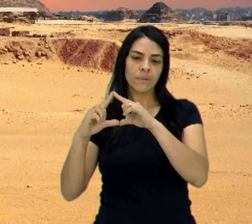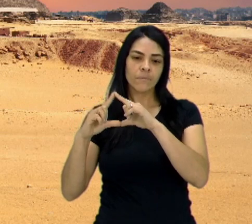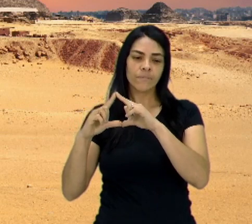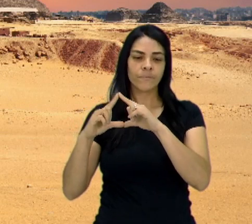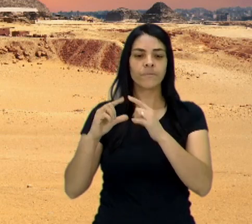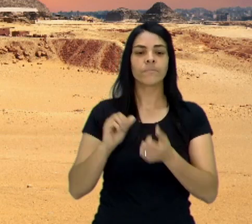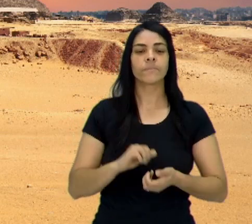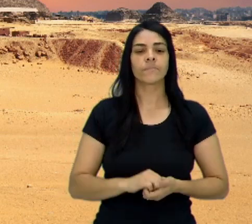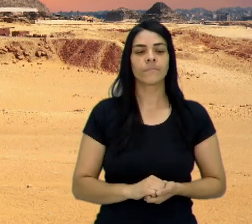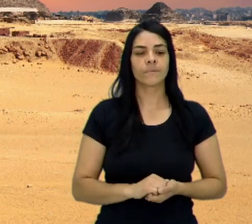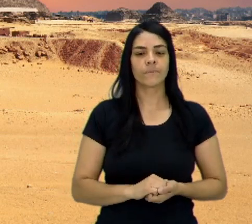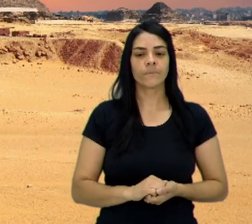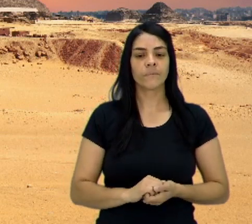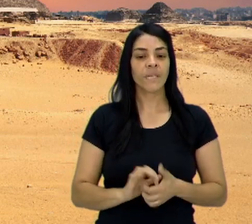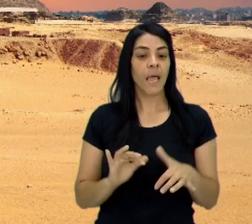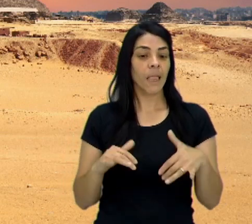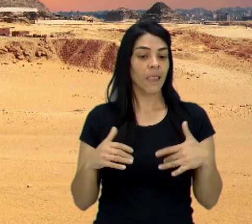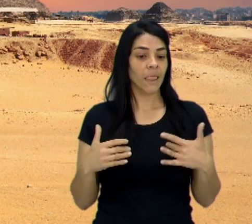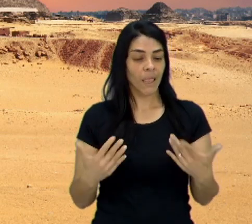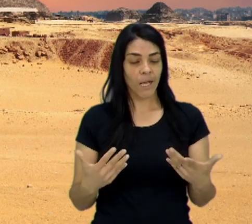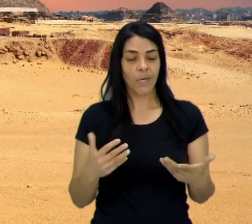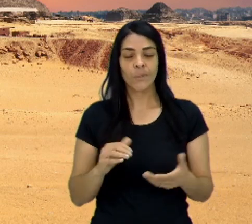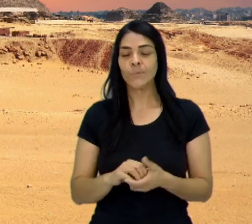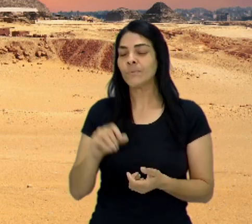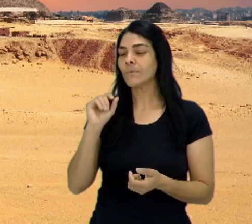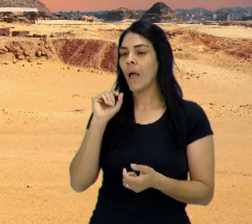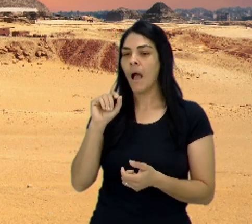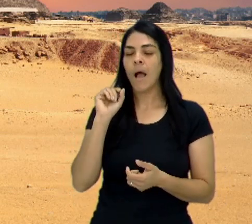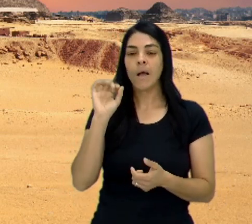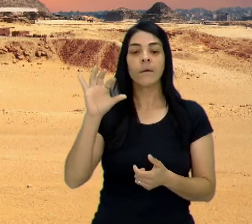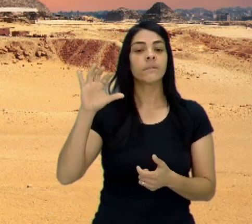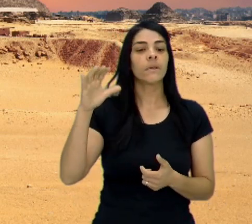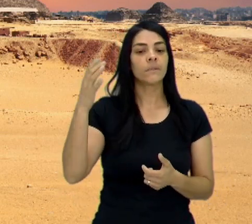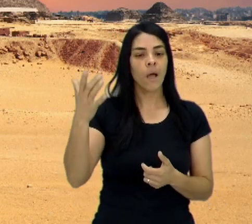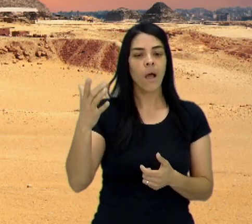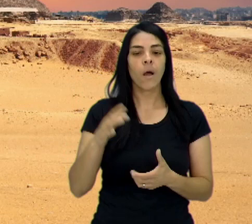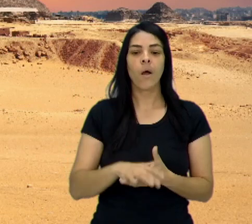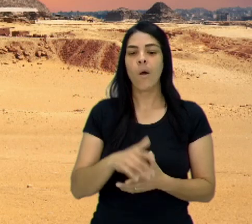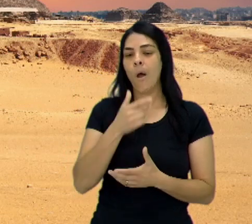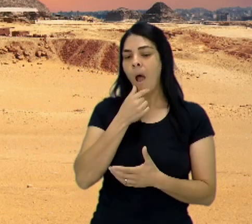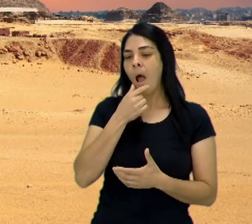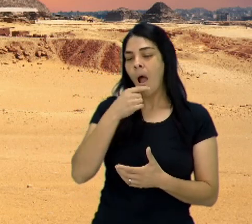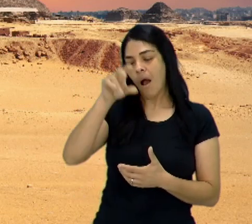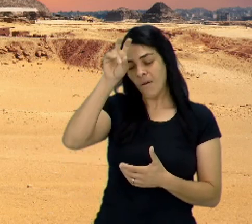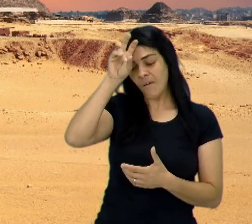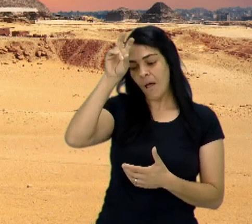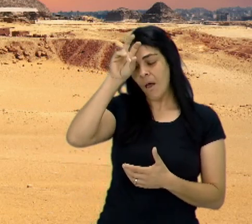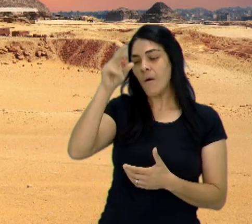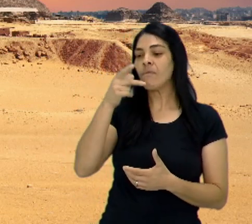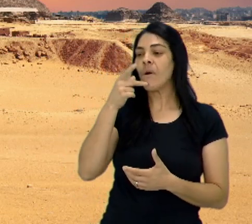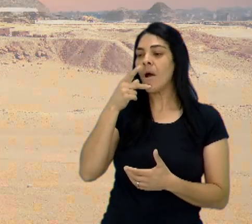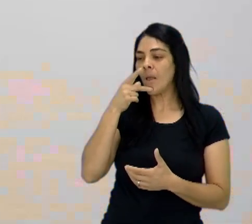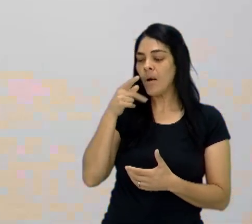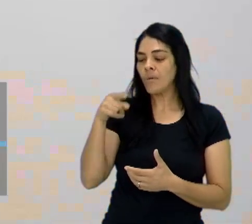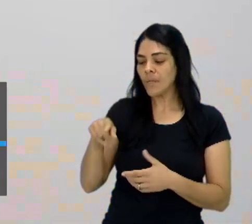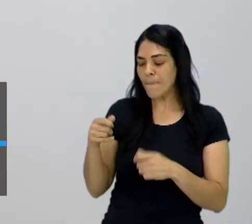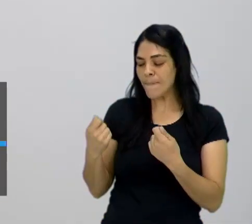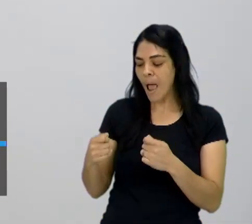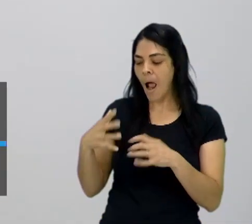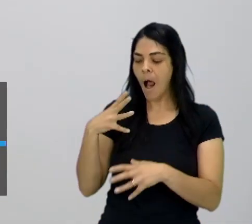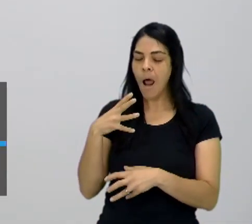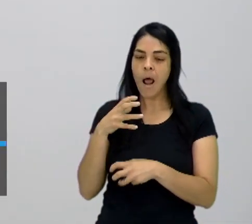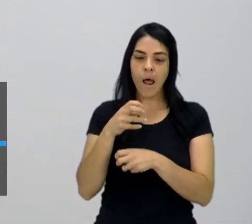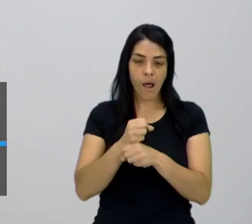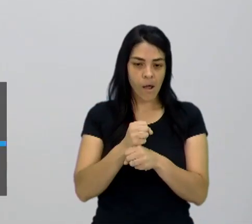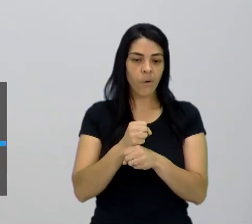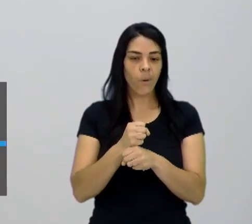Quéops, tá certo? Então, ele foi, o faraó falou, você é o bichão, então você vai ter que calcular aí,